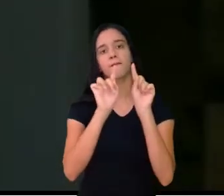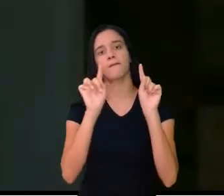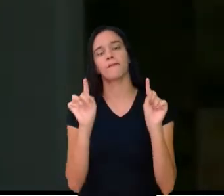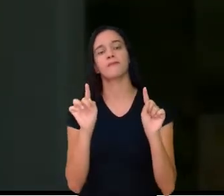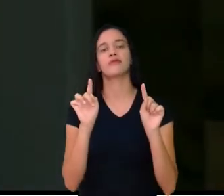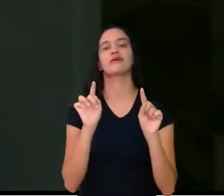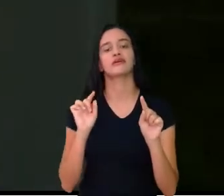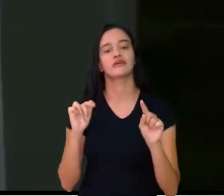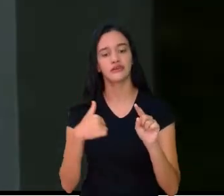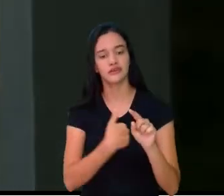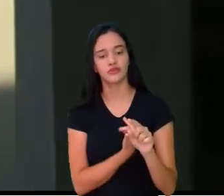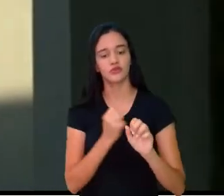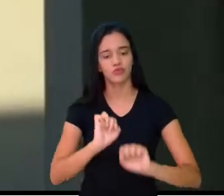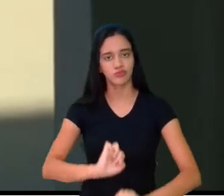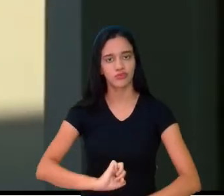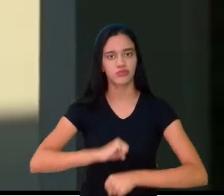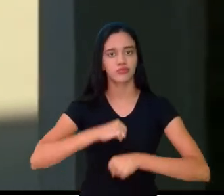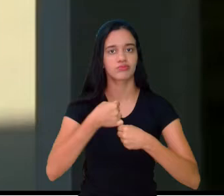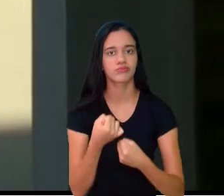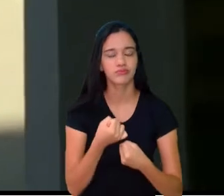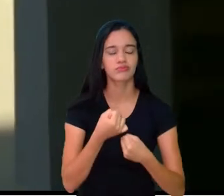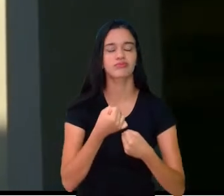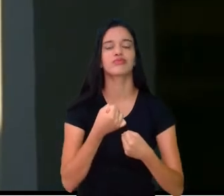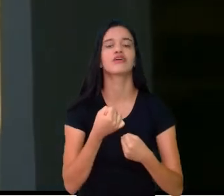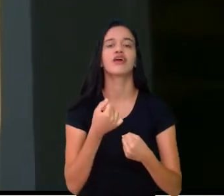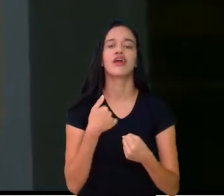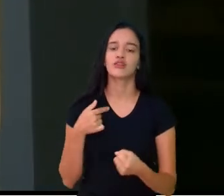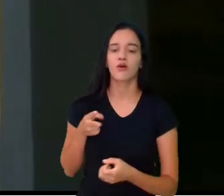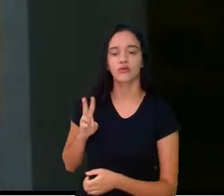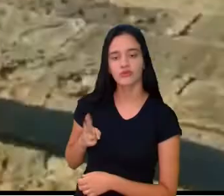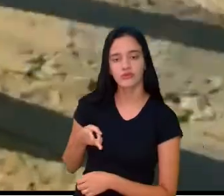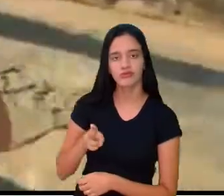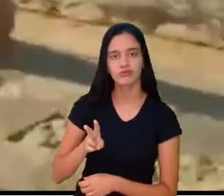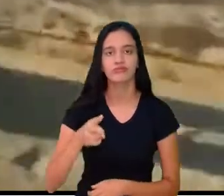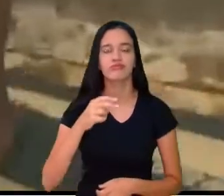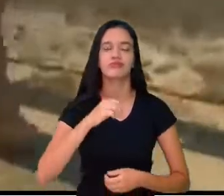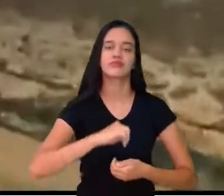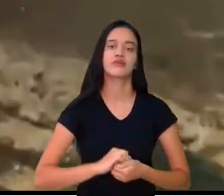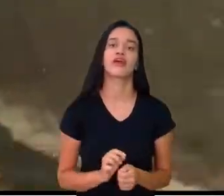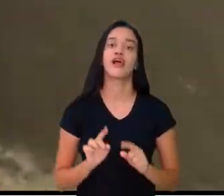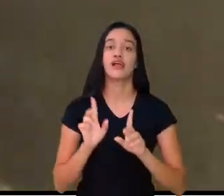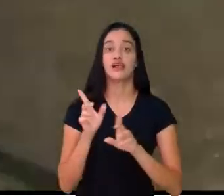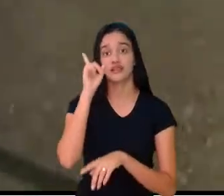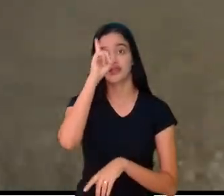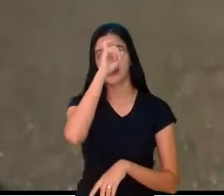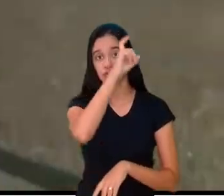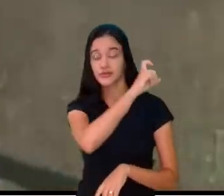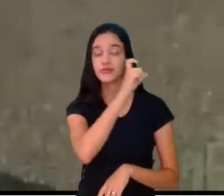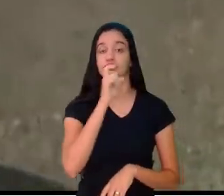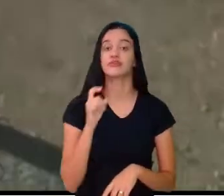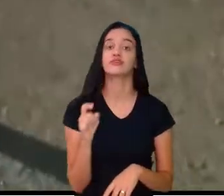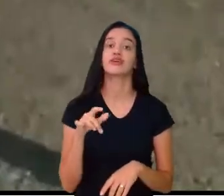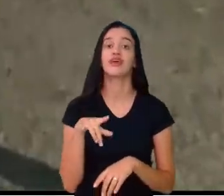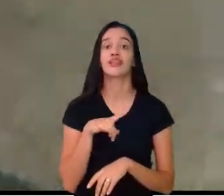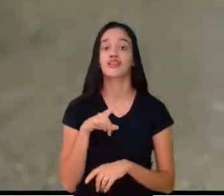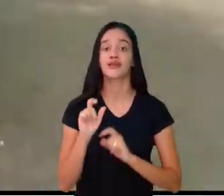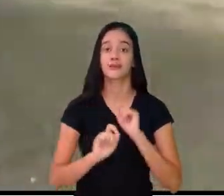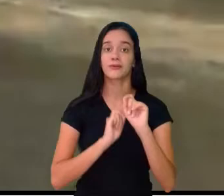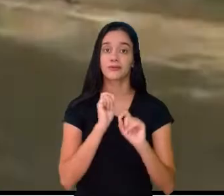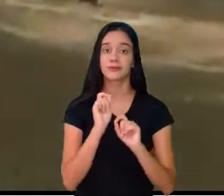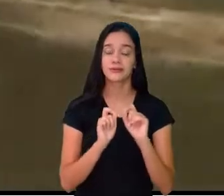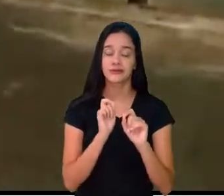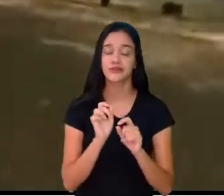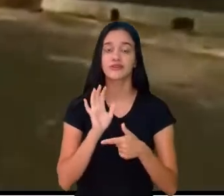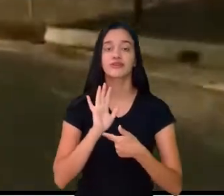os nossos esforços, superamos e seguimos em frente. As dificuldades só existem para que